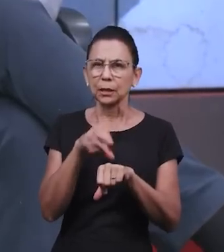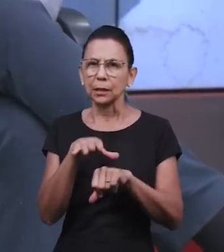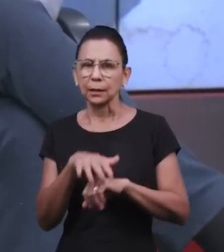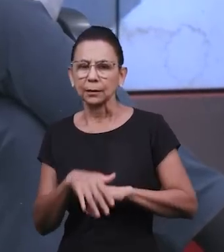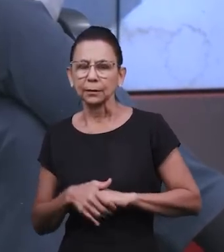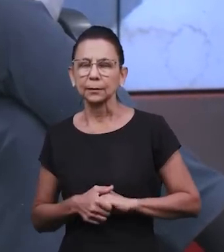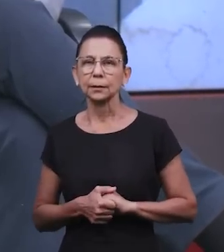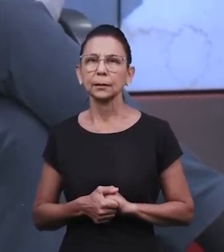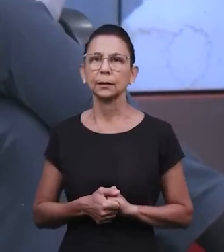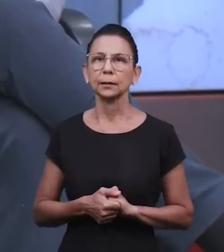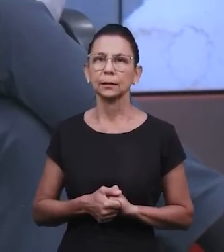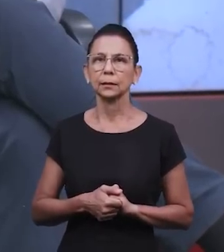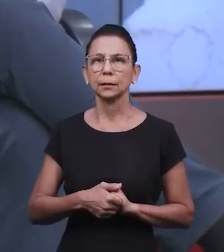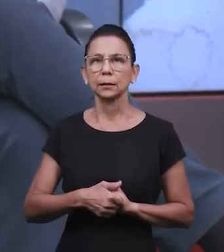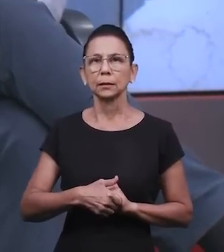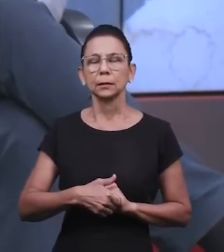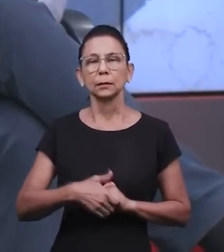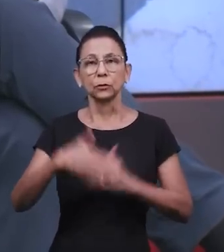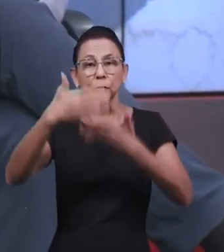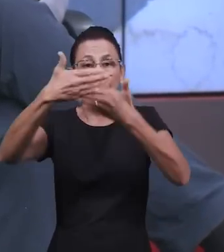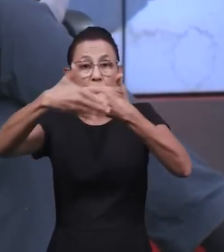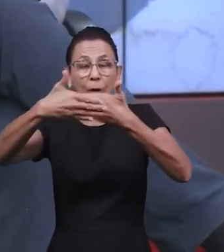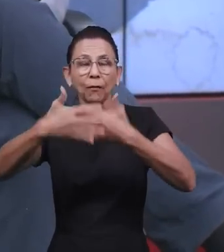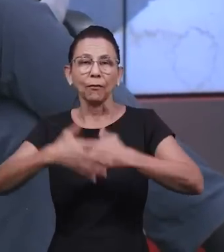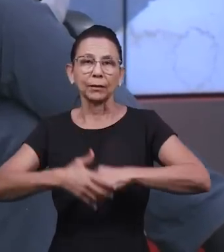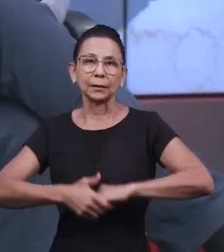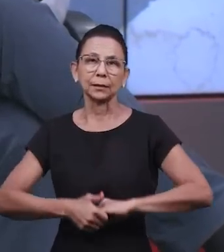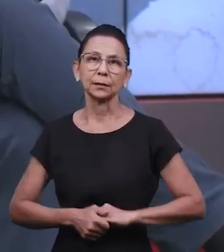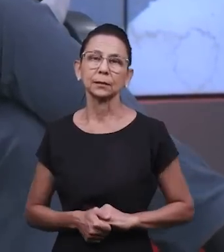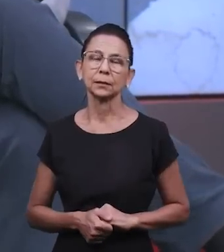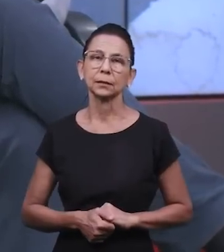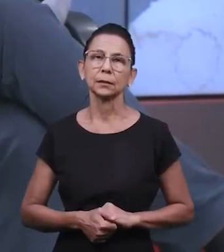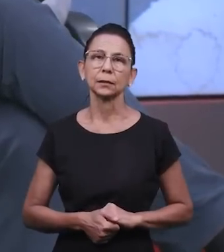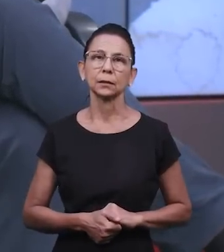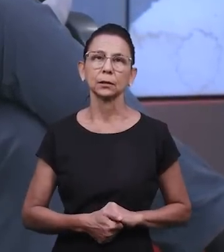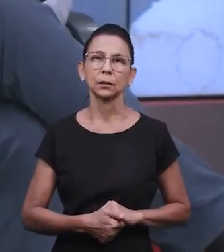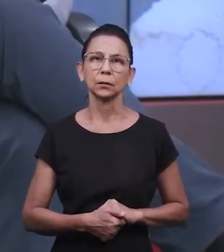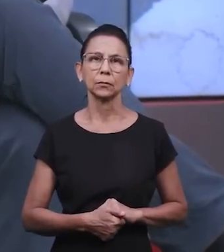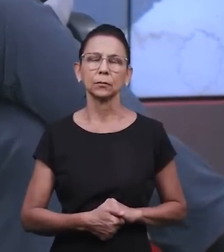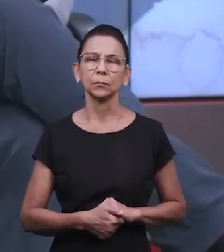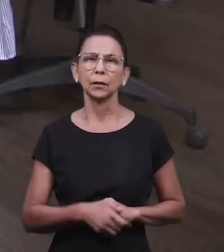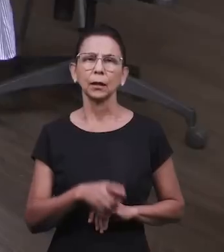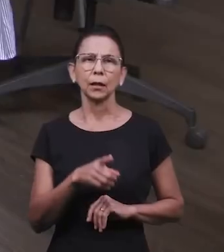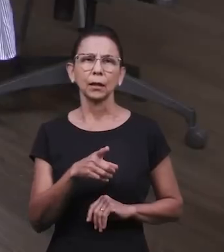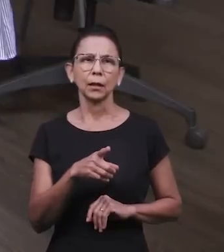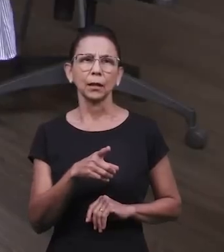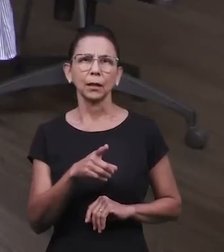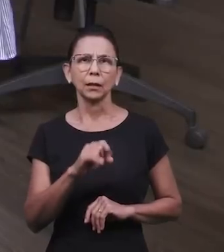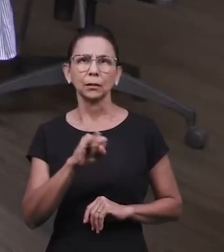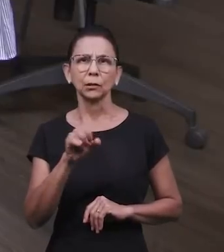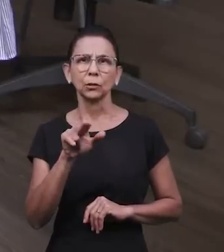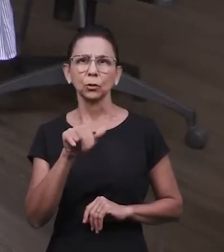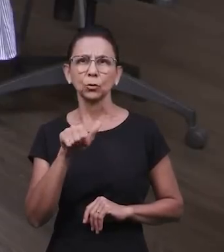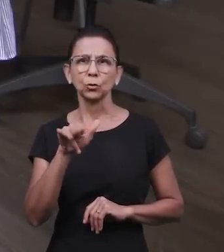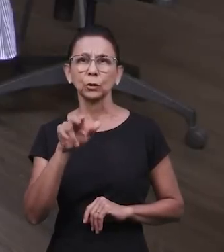seguir dicas das últimas provas, ele quer aproveitar isso. Então, responda para você mesmo, Fernanda,